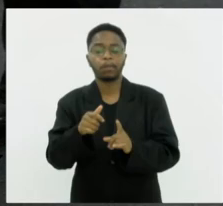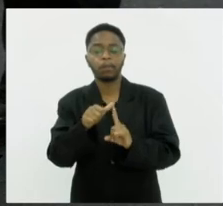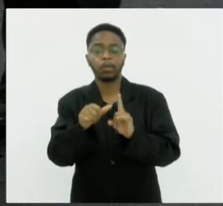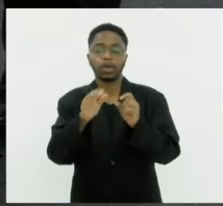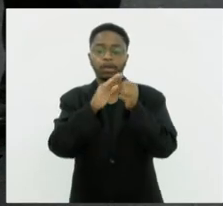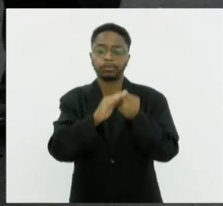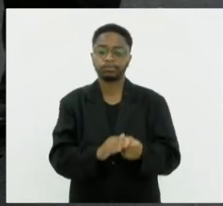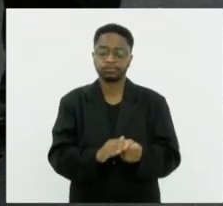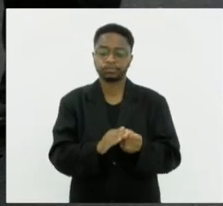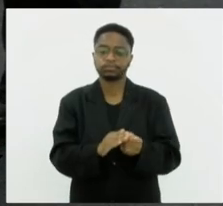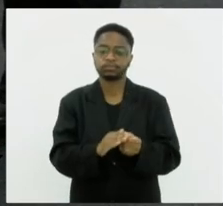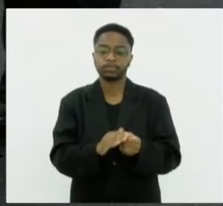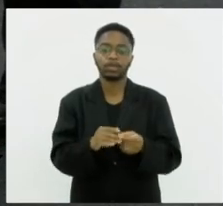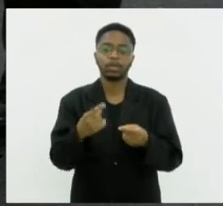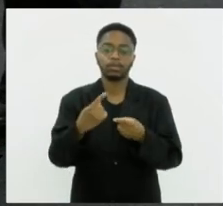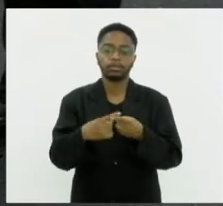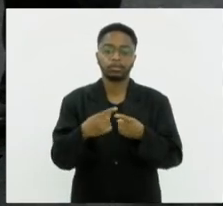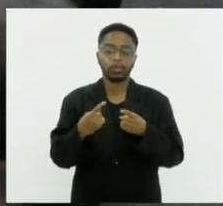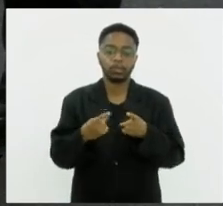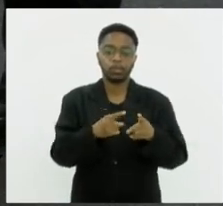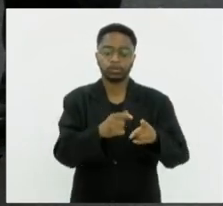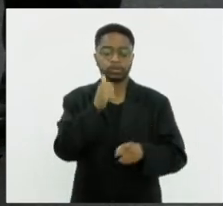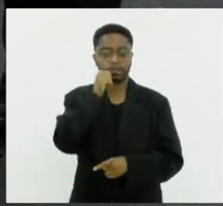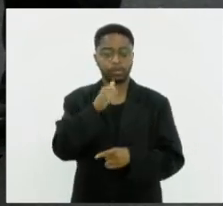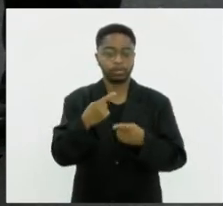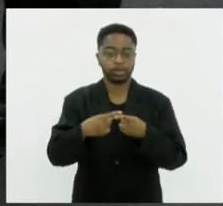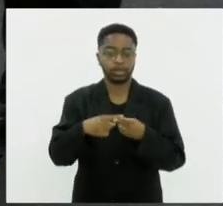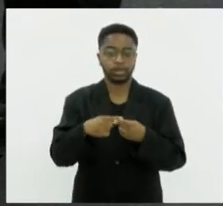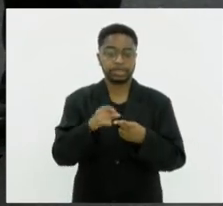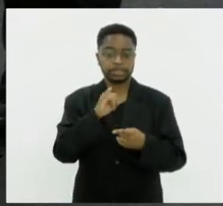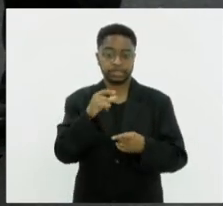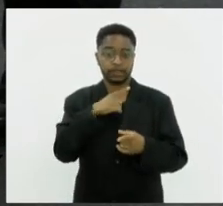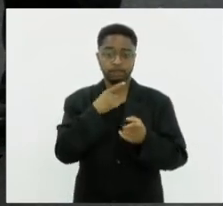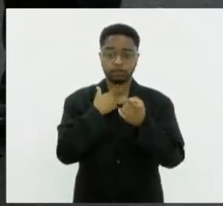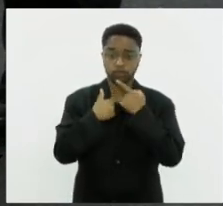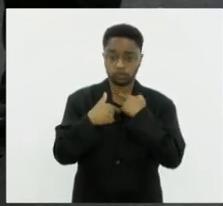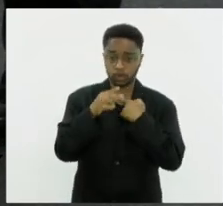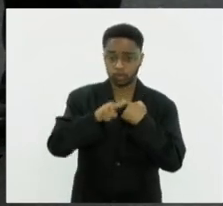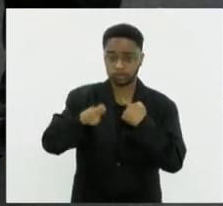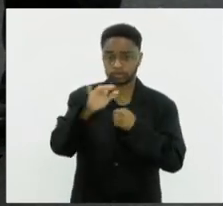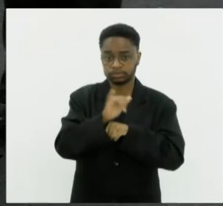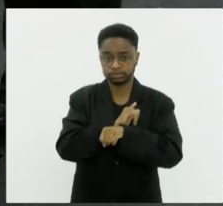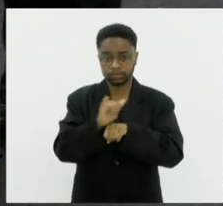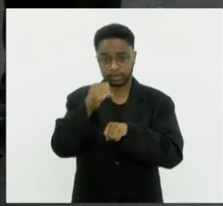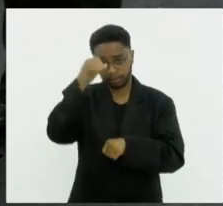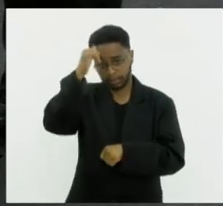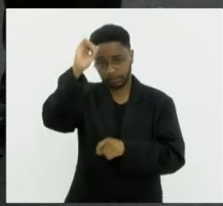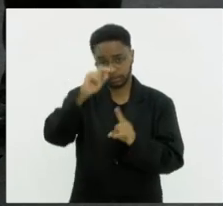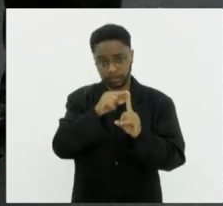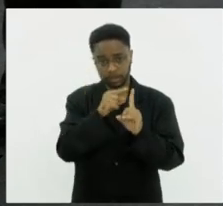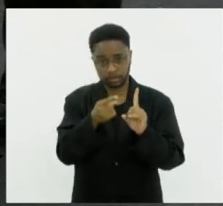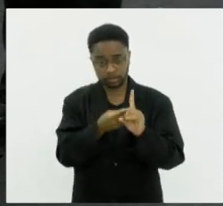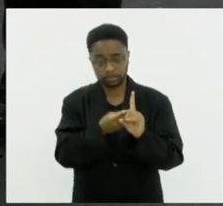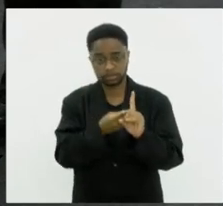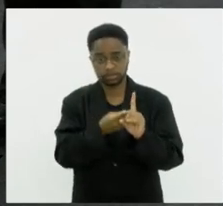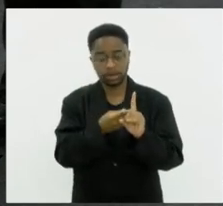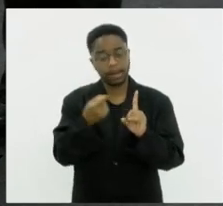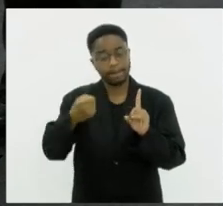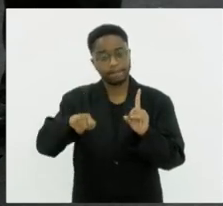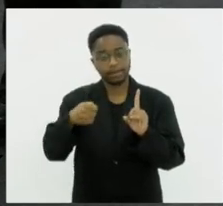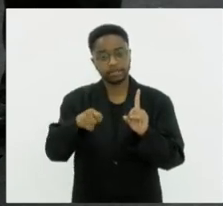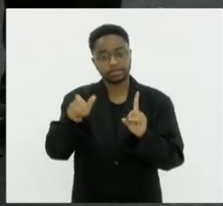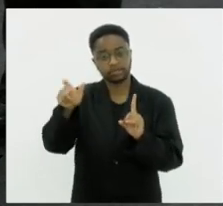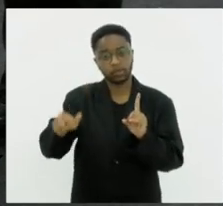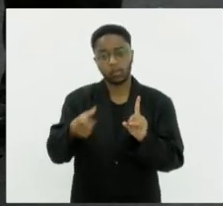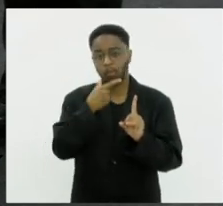corpos das mulheres, que nem diante do seu próprio desejo de utilizar métodos contraceptivos, precisa